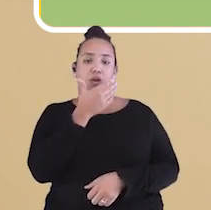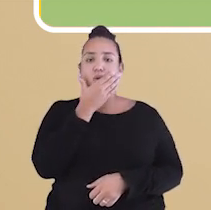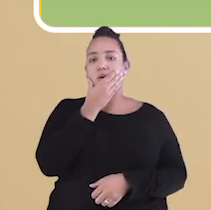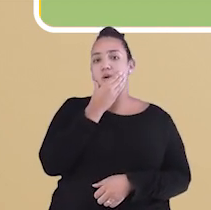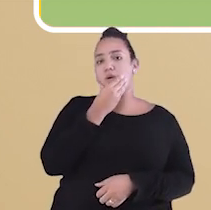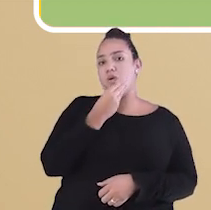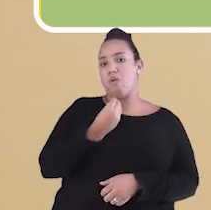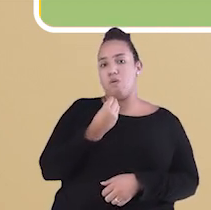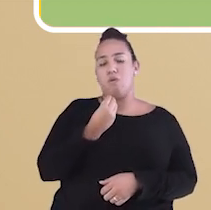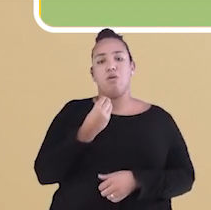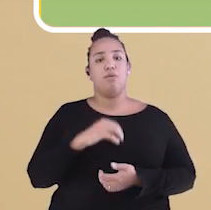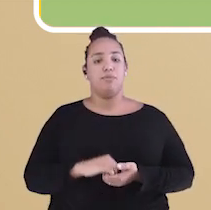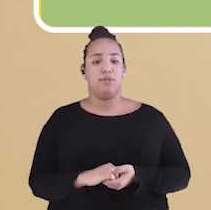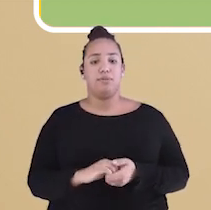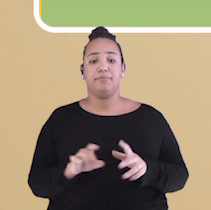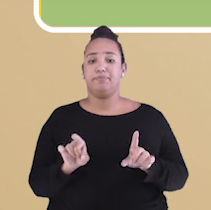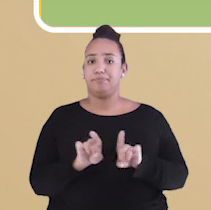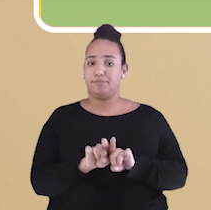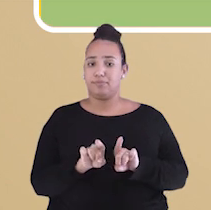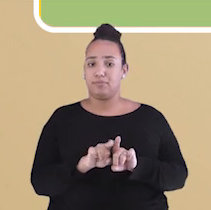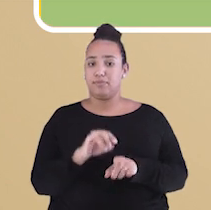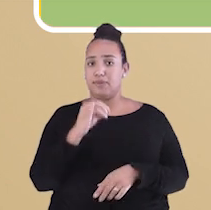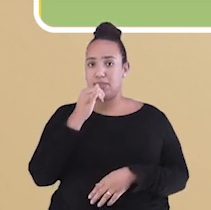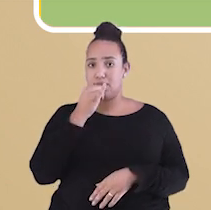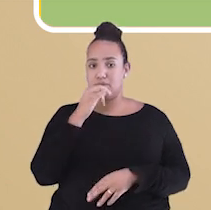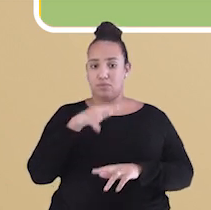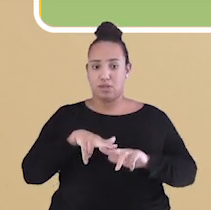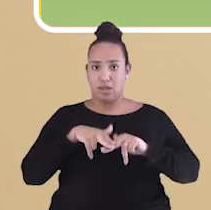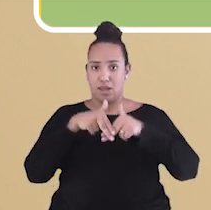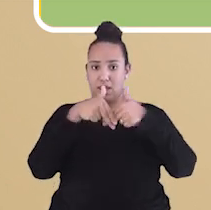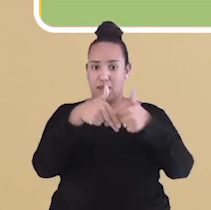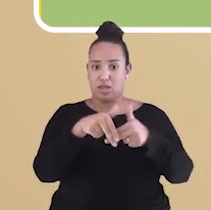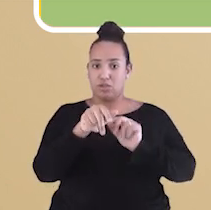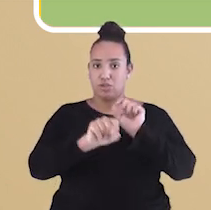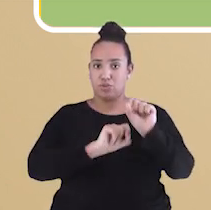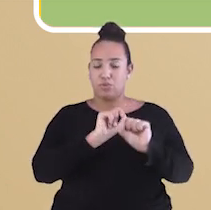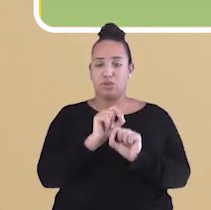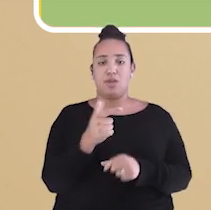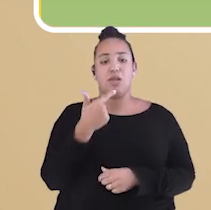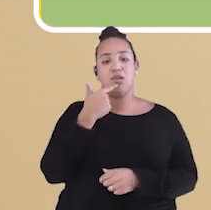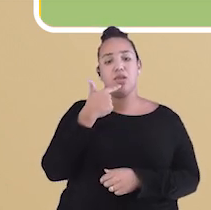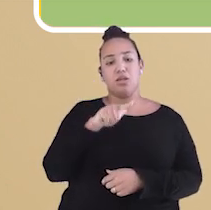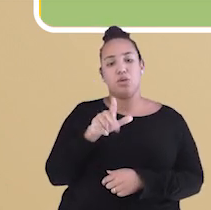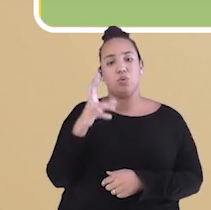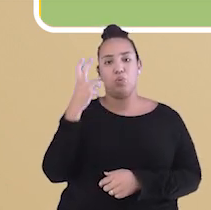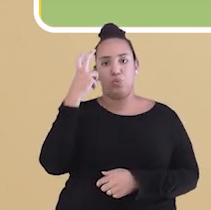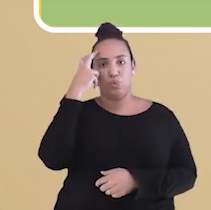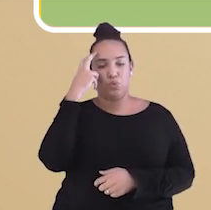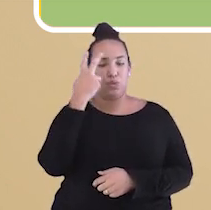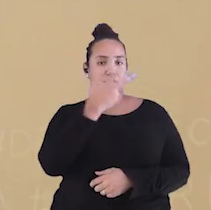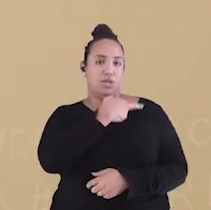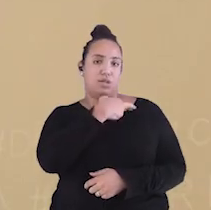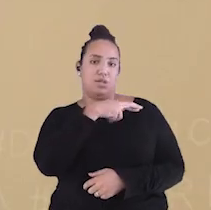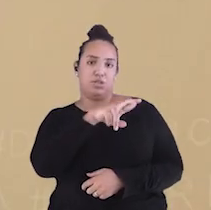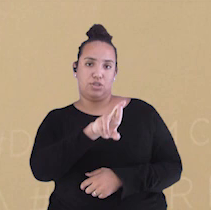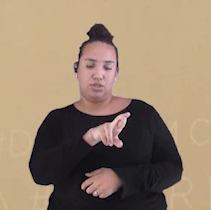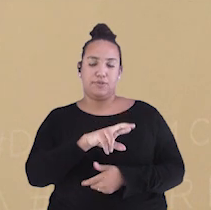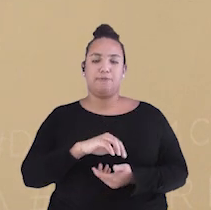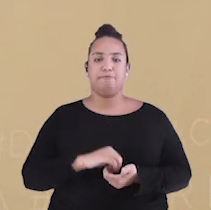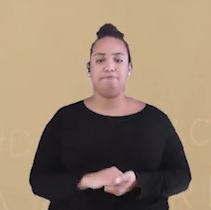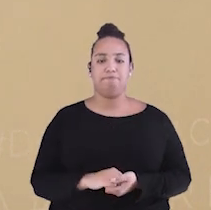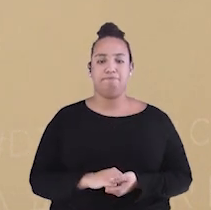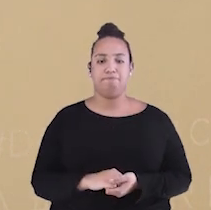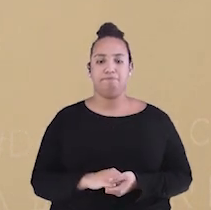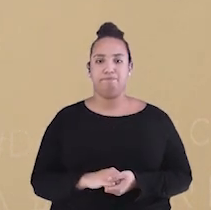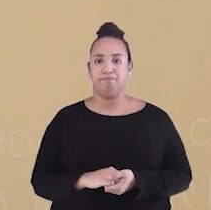e no caso das minorias étnicas, em razão de sua língua, de sua cultura e religião. Os povos